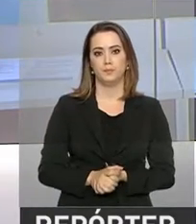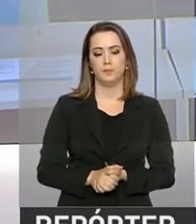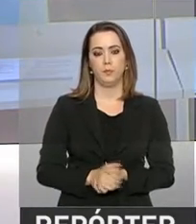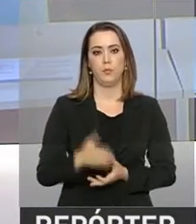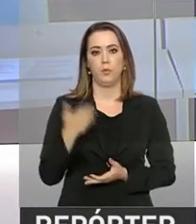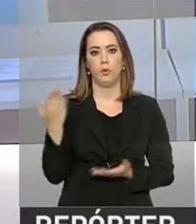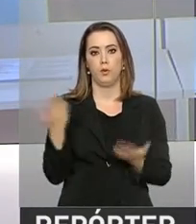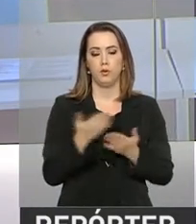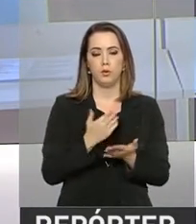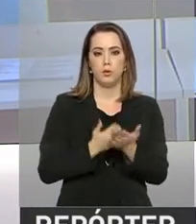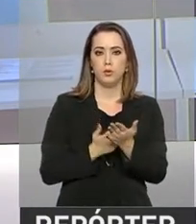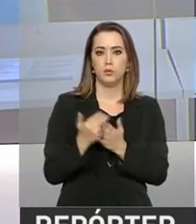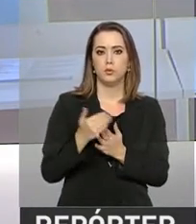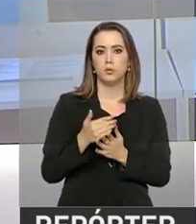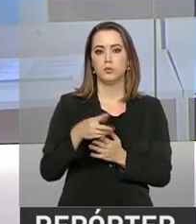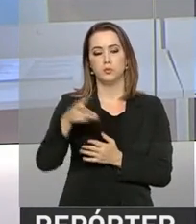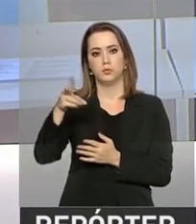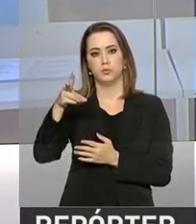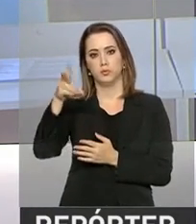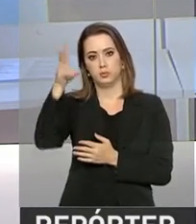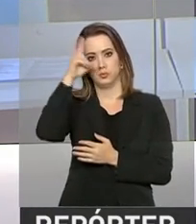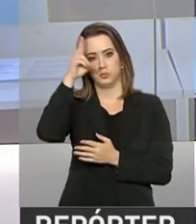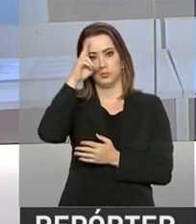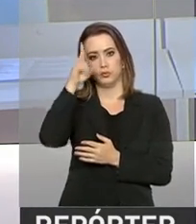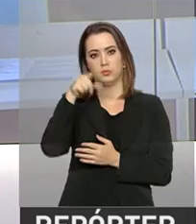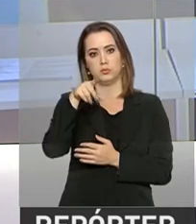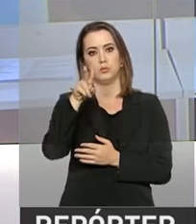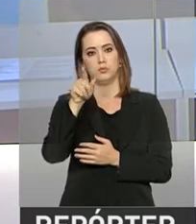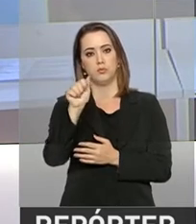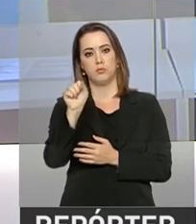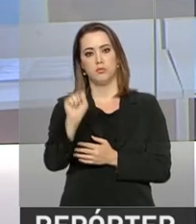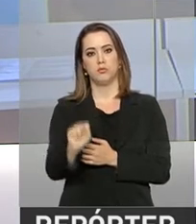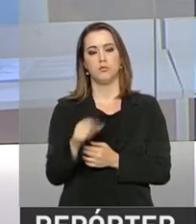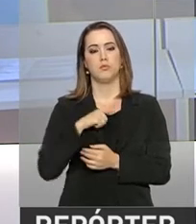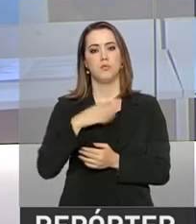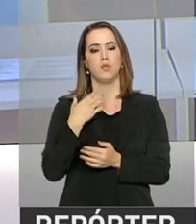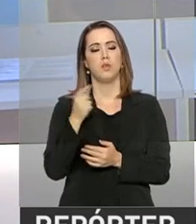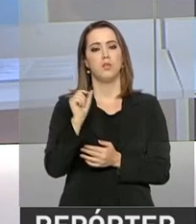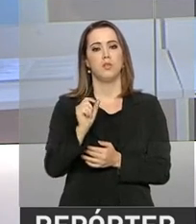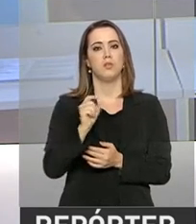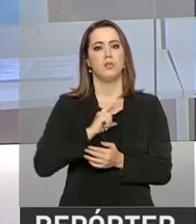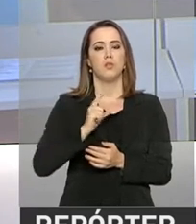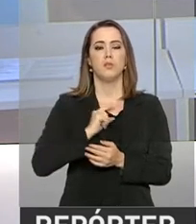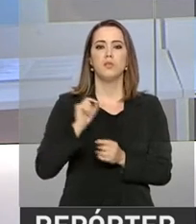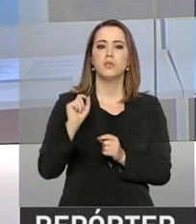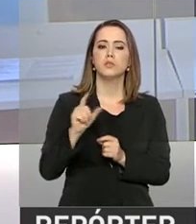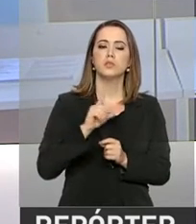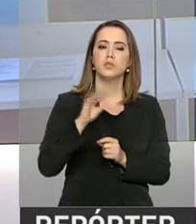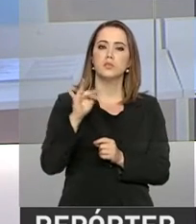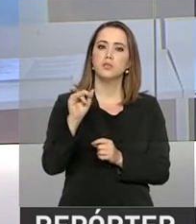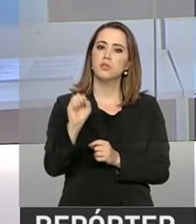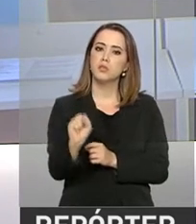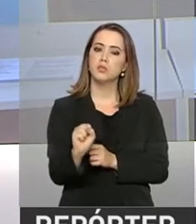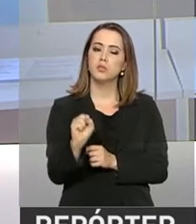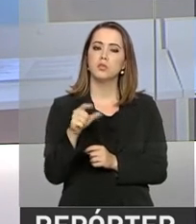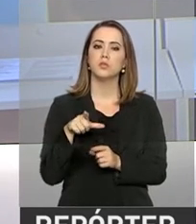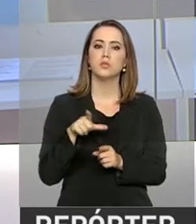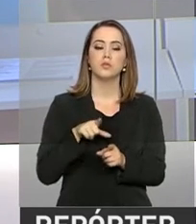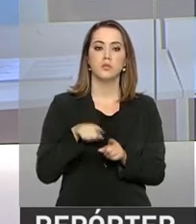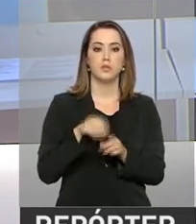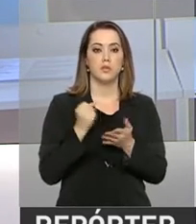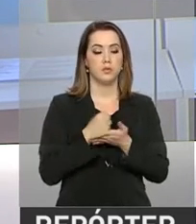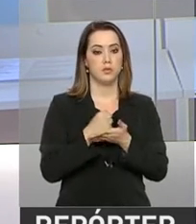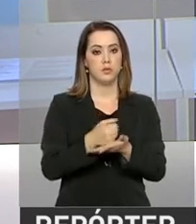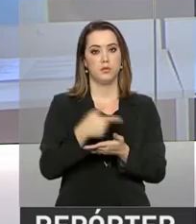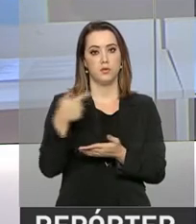Começam na próxima segunda-feira as inscrições para as vagas que sobraram do FIES no segundo semestre deste ano. Foram oferecidas